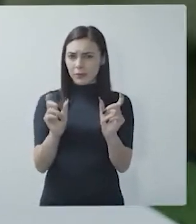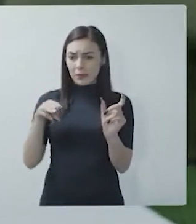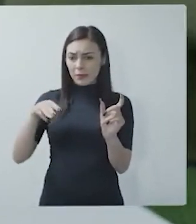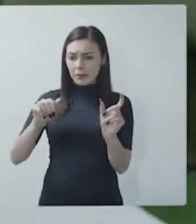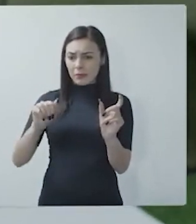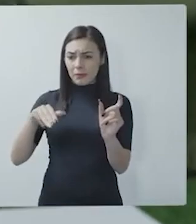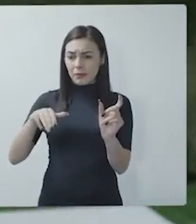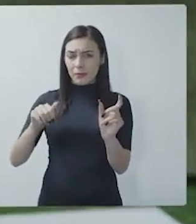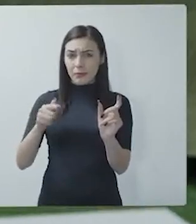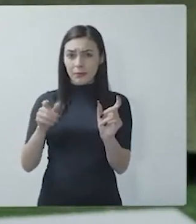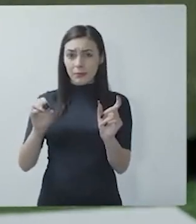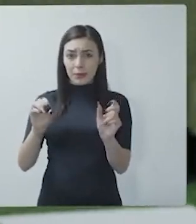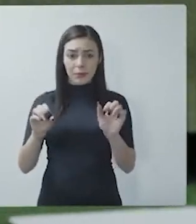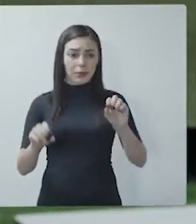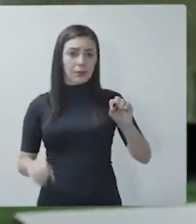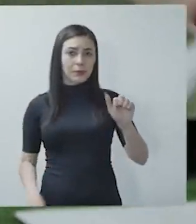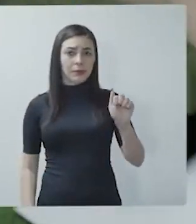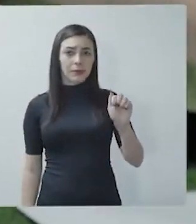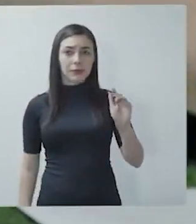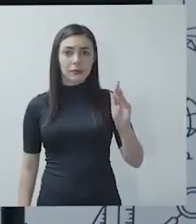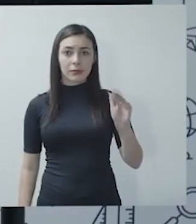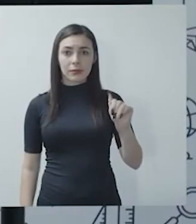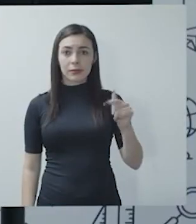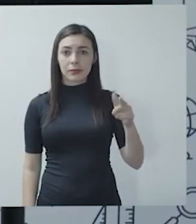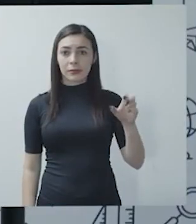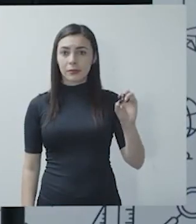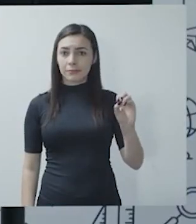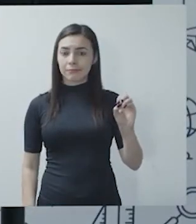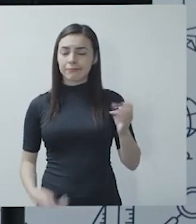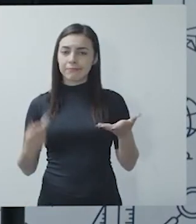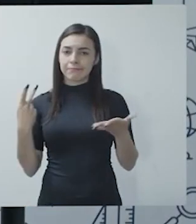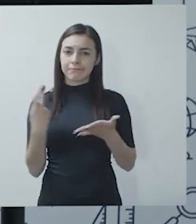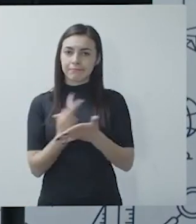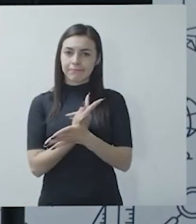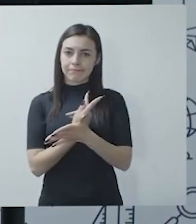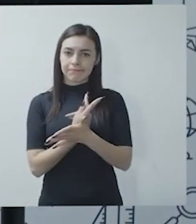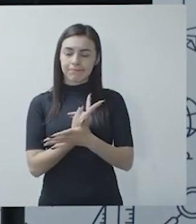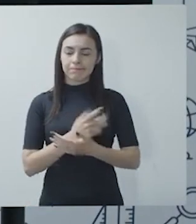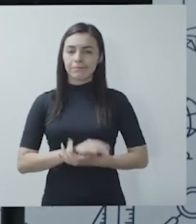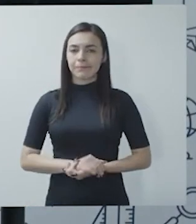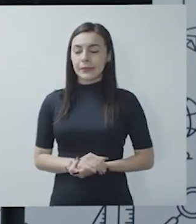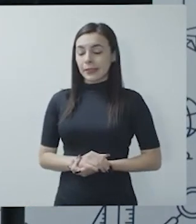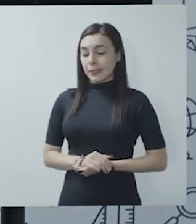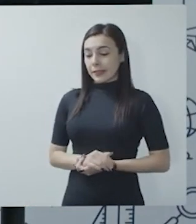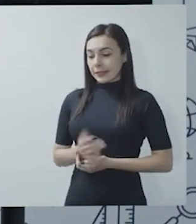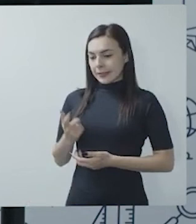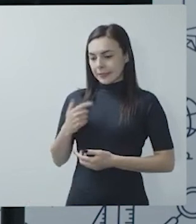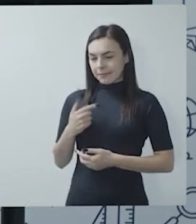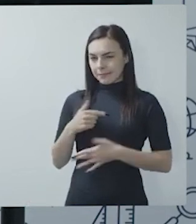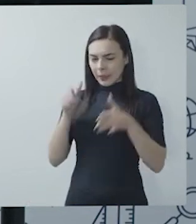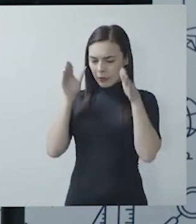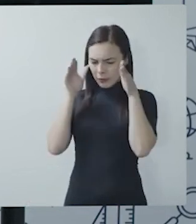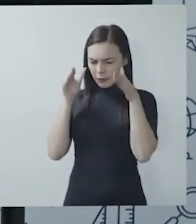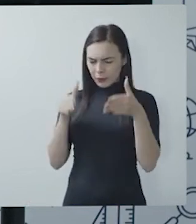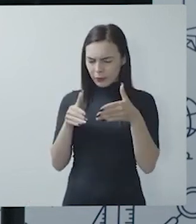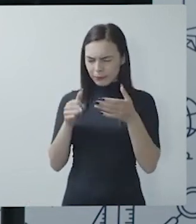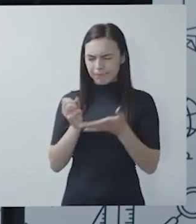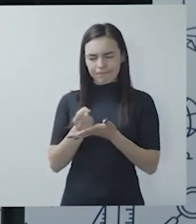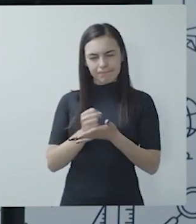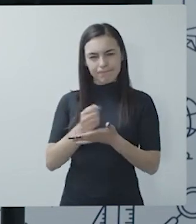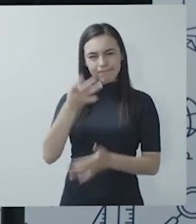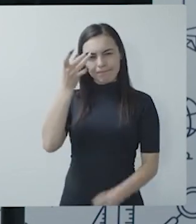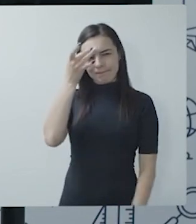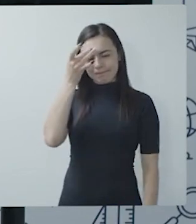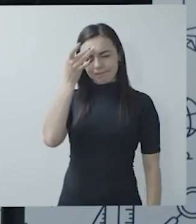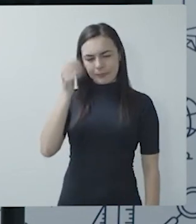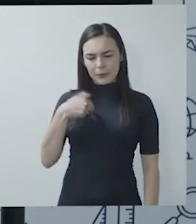Mamão e sabão. Também não acertou. Deixa eu me concentrar porque é o jogo da memória. Eu